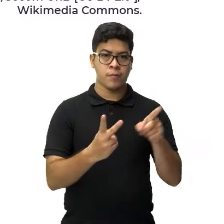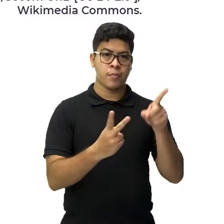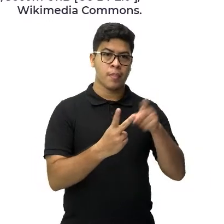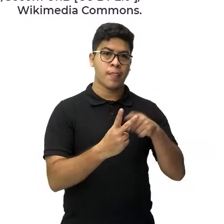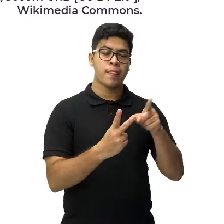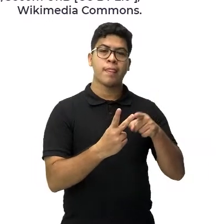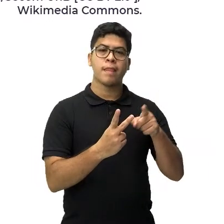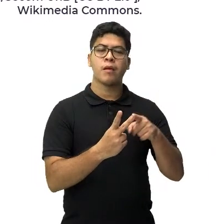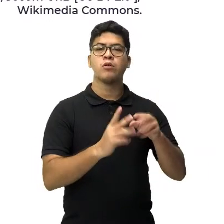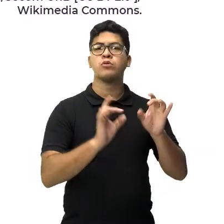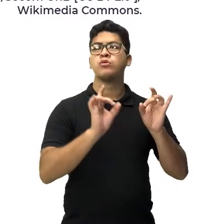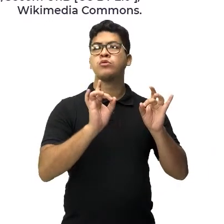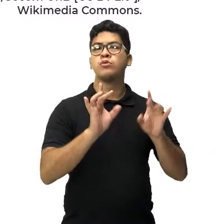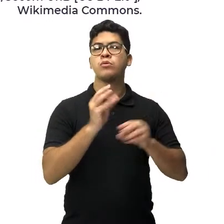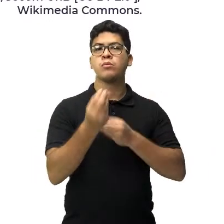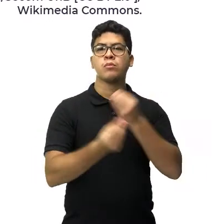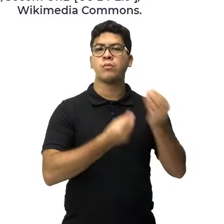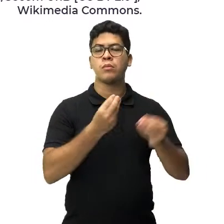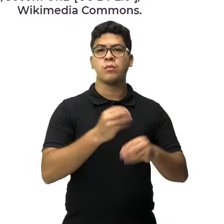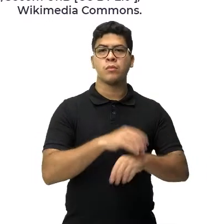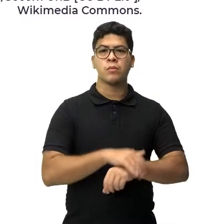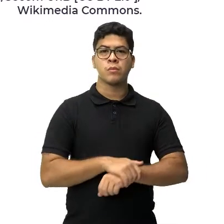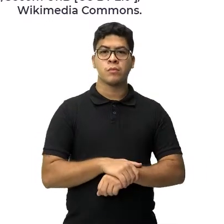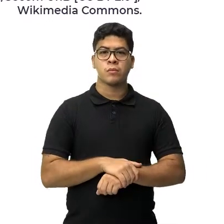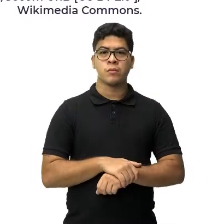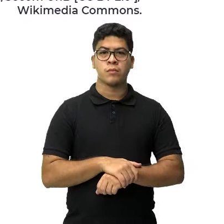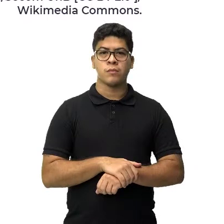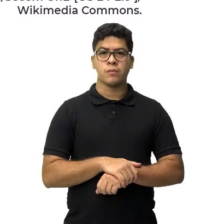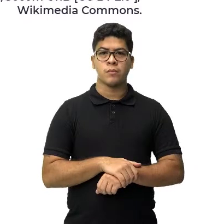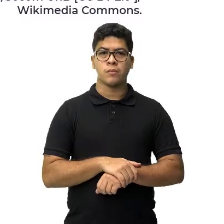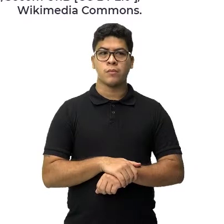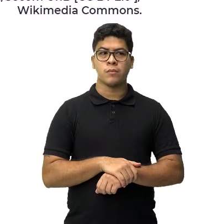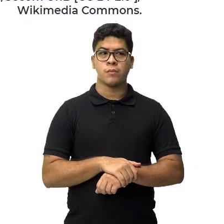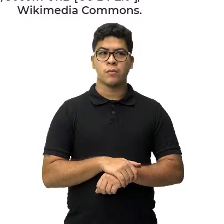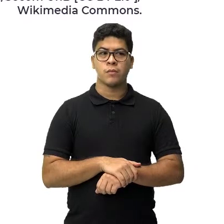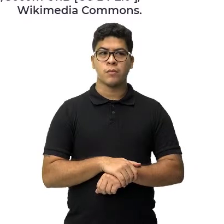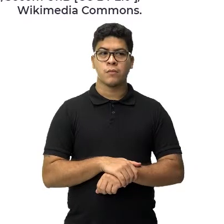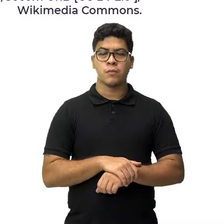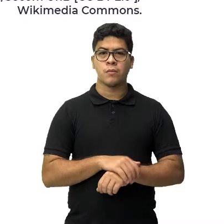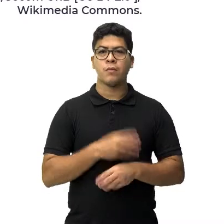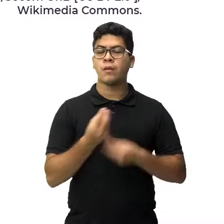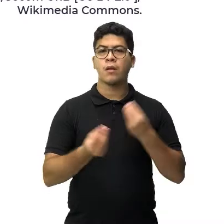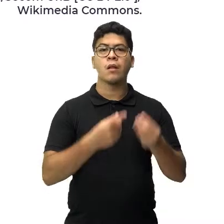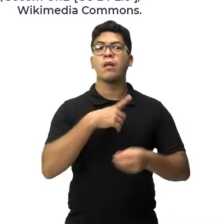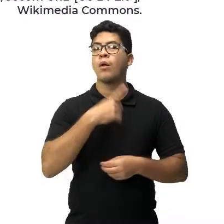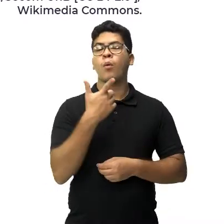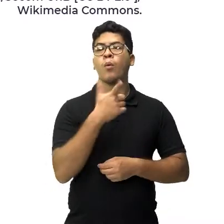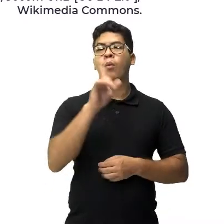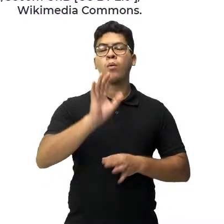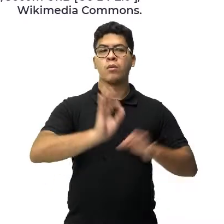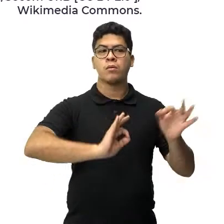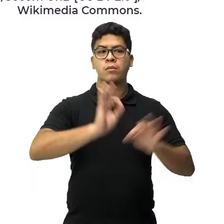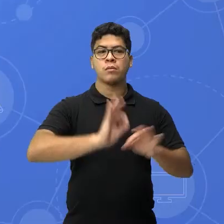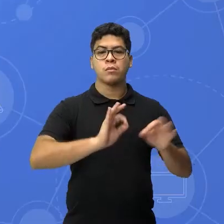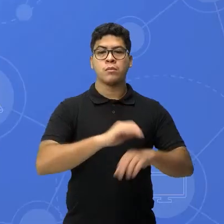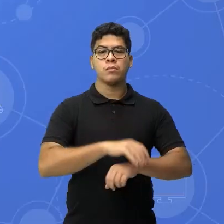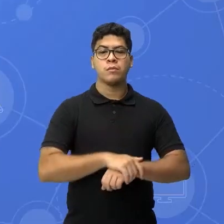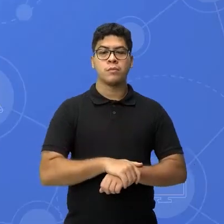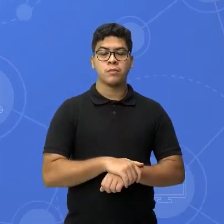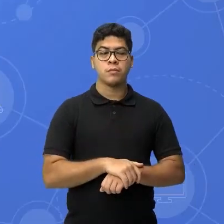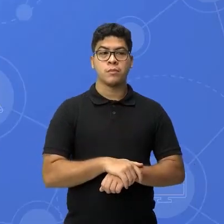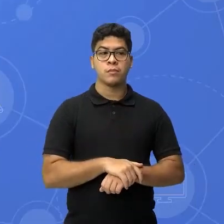que se organiza principalmente nas pequenas cidades, né? E aí tem uma outra organização que